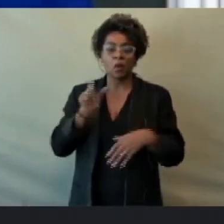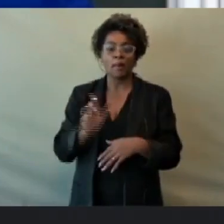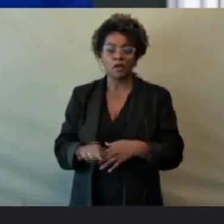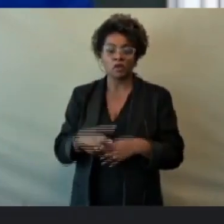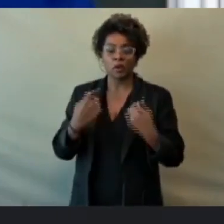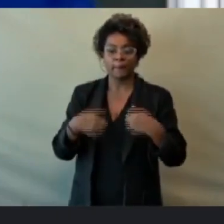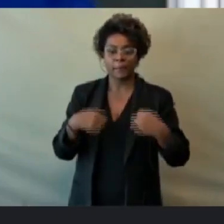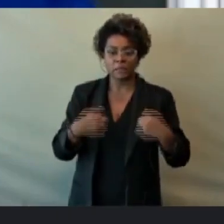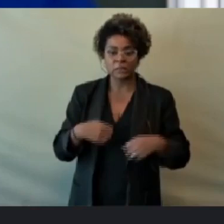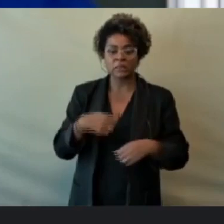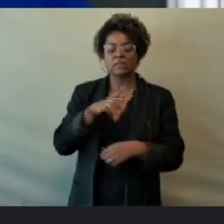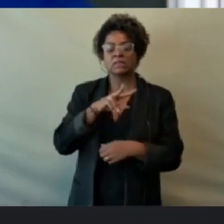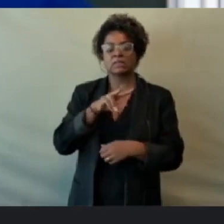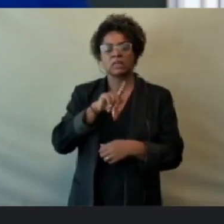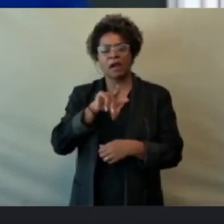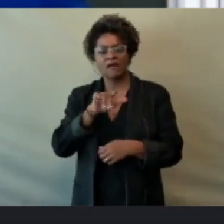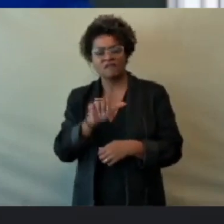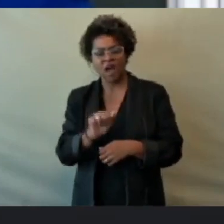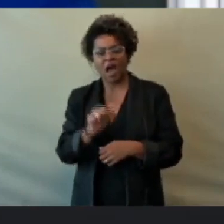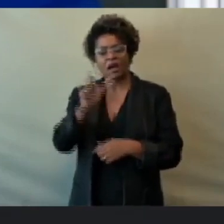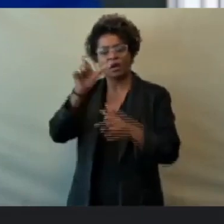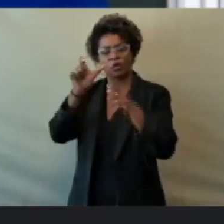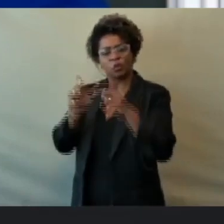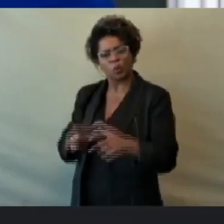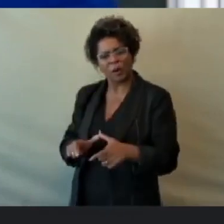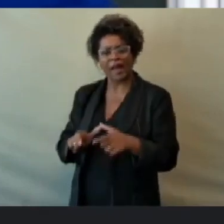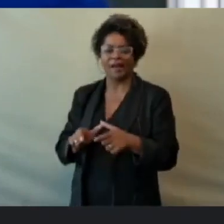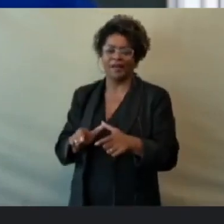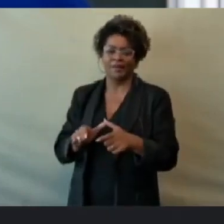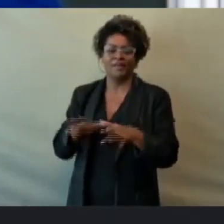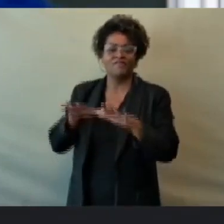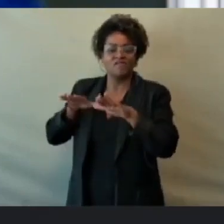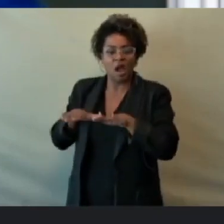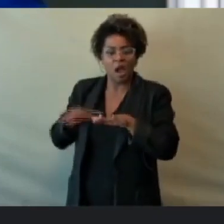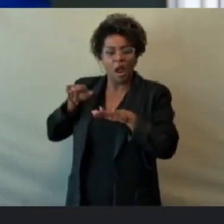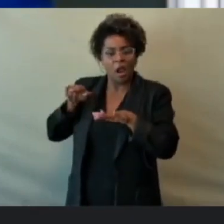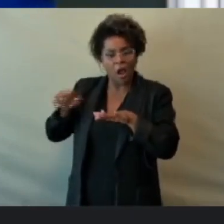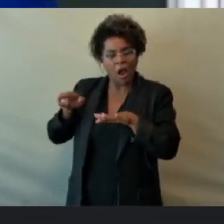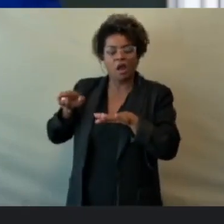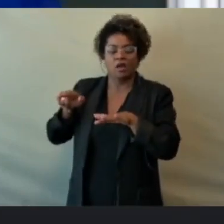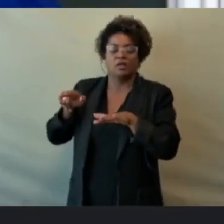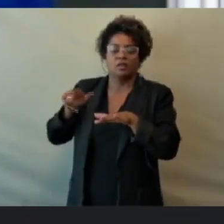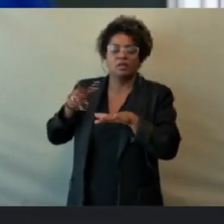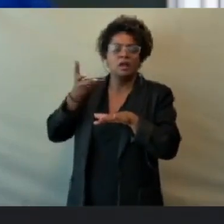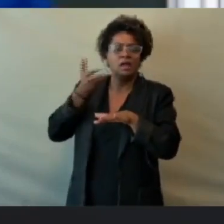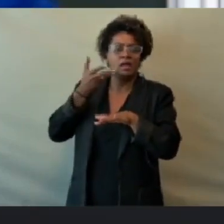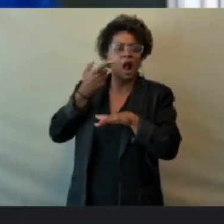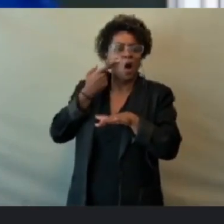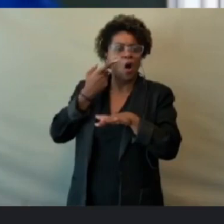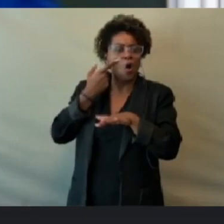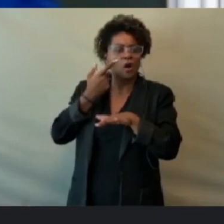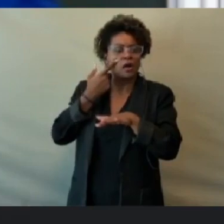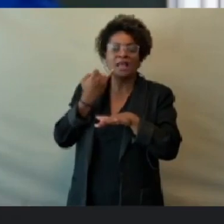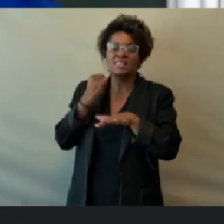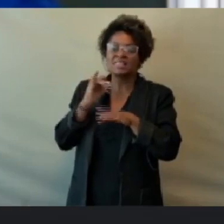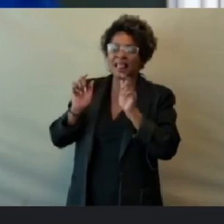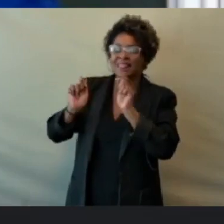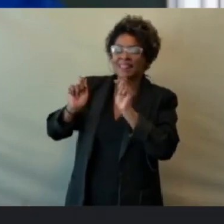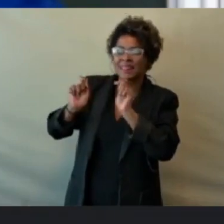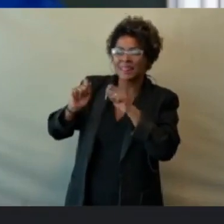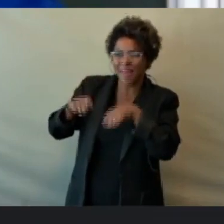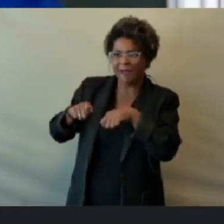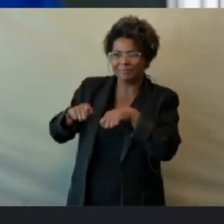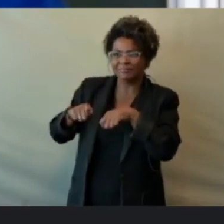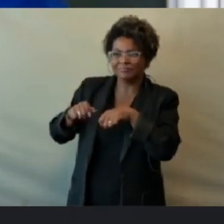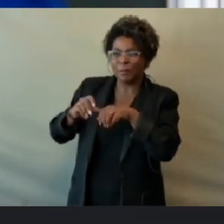permanência que queira verificar se ele atende aos critérios ele deve procurar a regional